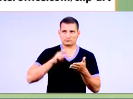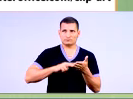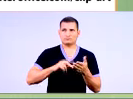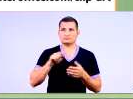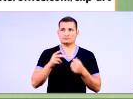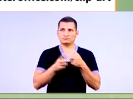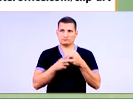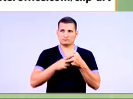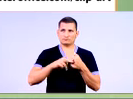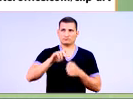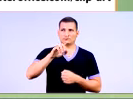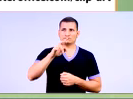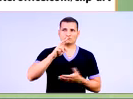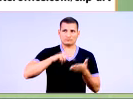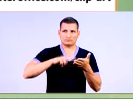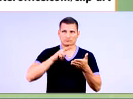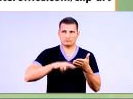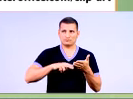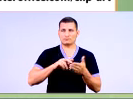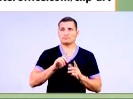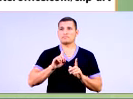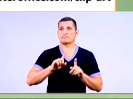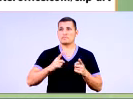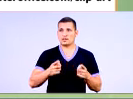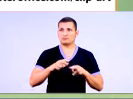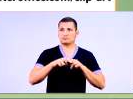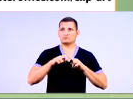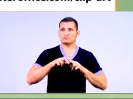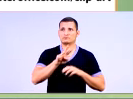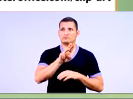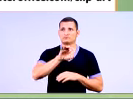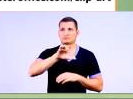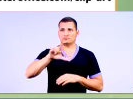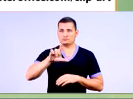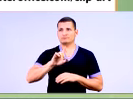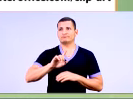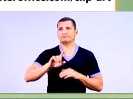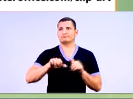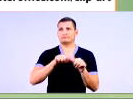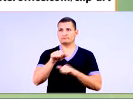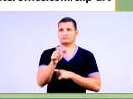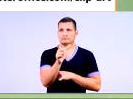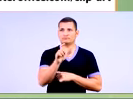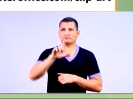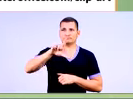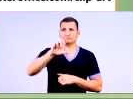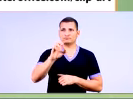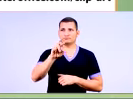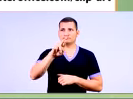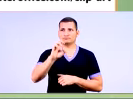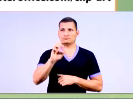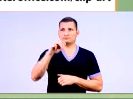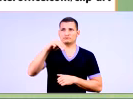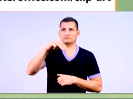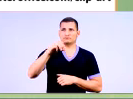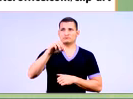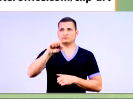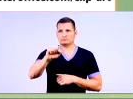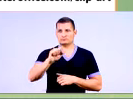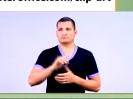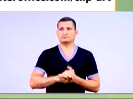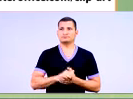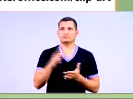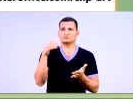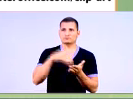ler, mas por causa do will fica leremos. E a última frase, então, nós temos o verbo